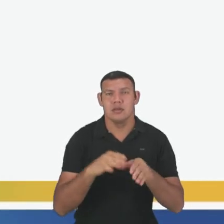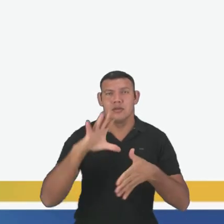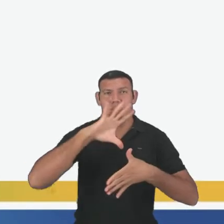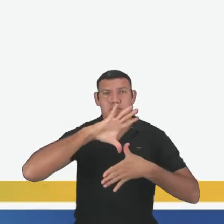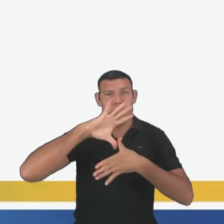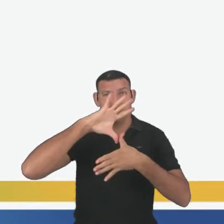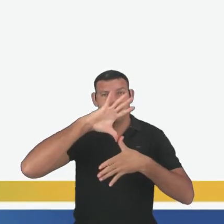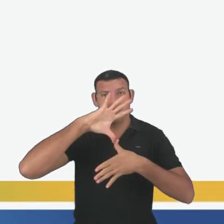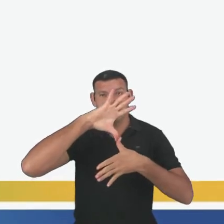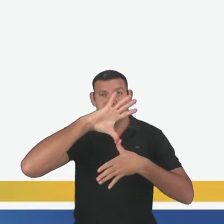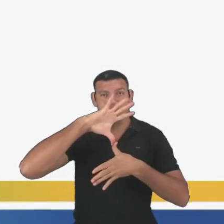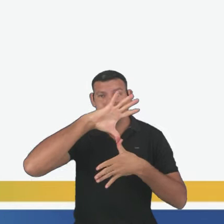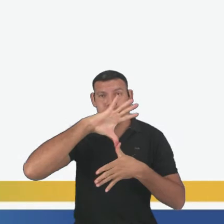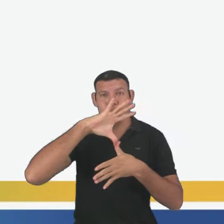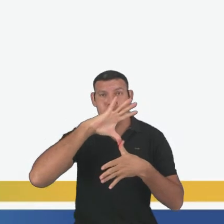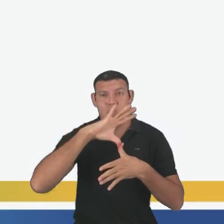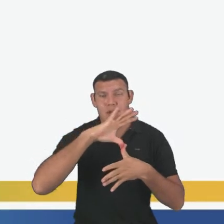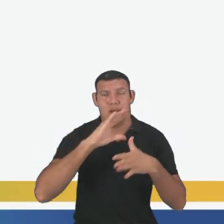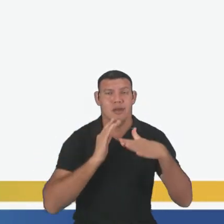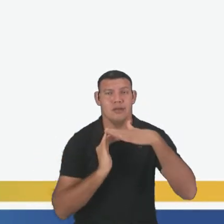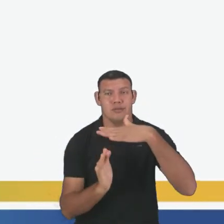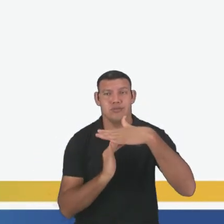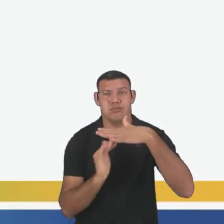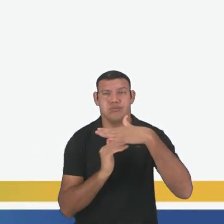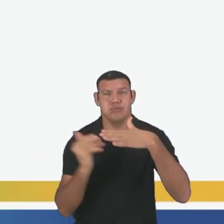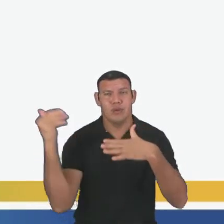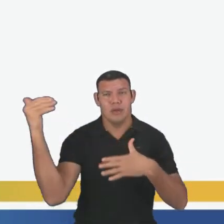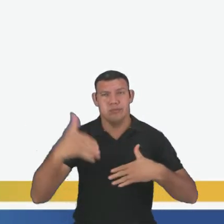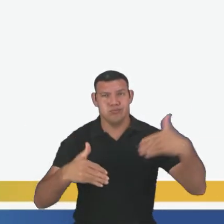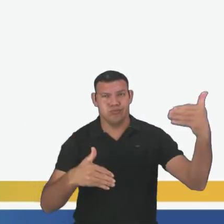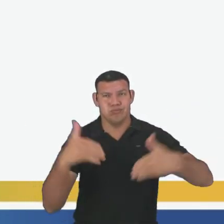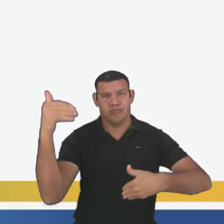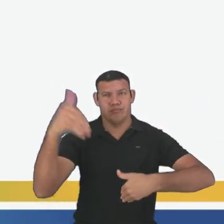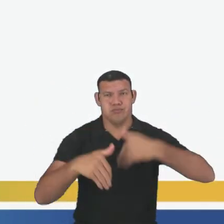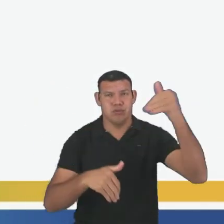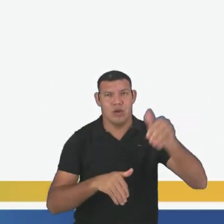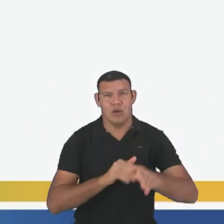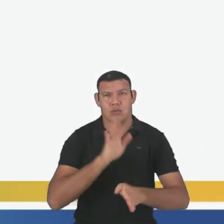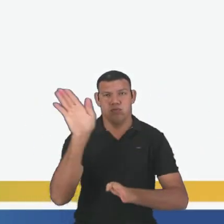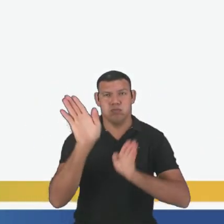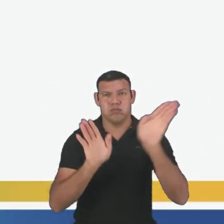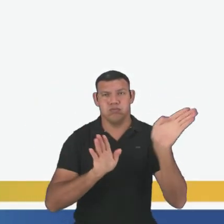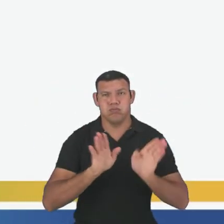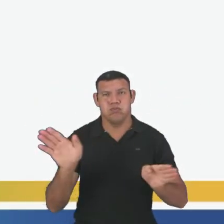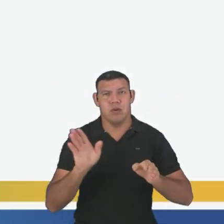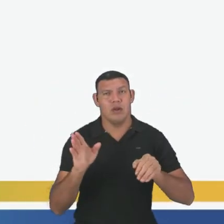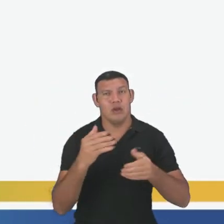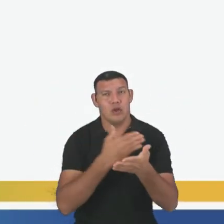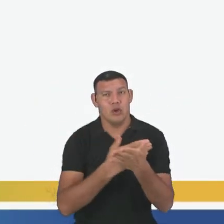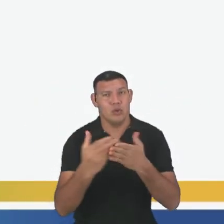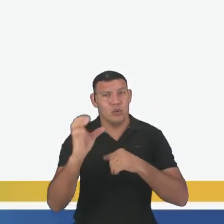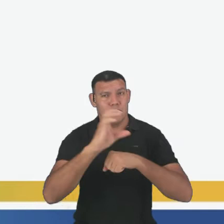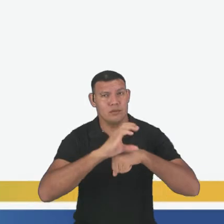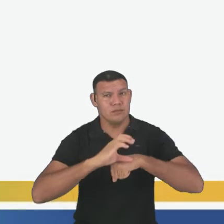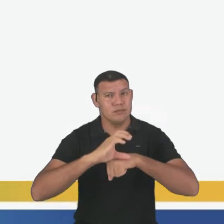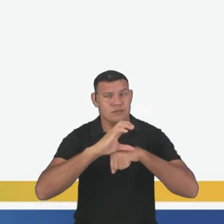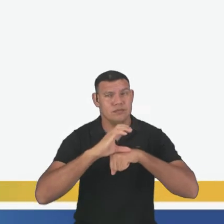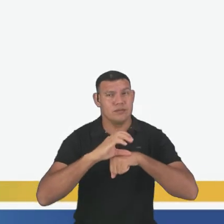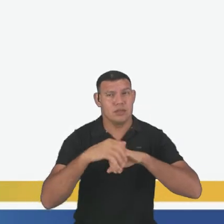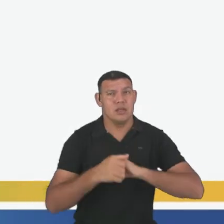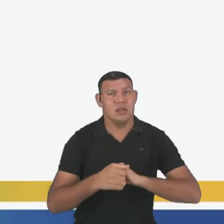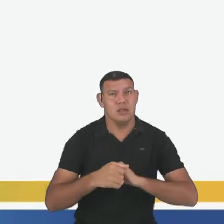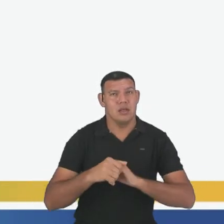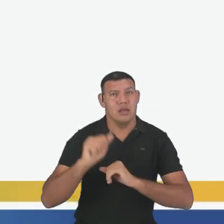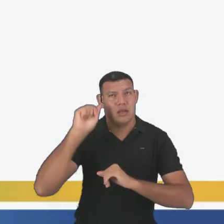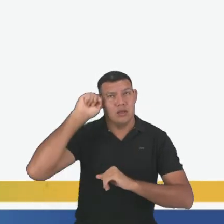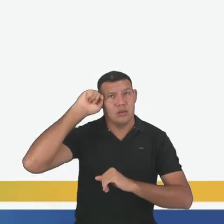que mostra esse fluxo migratório pré-histórico que começa aí no continente africano, é uma das teorias